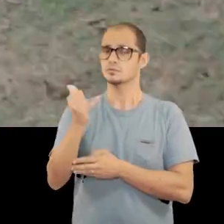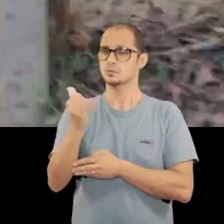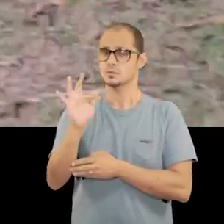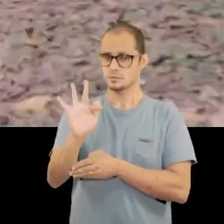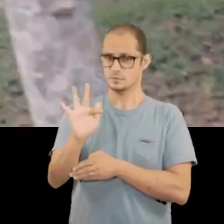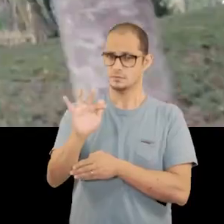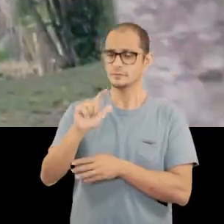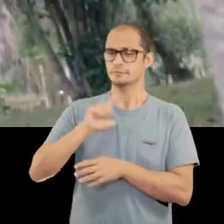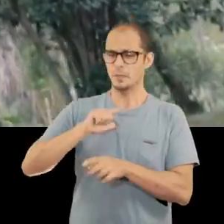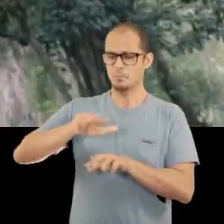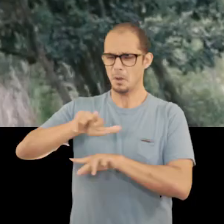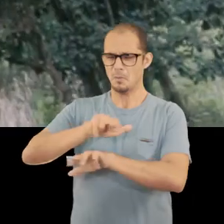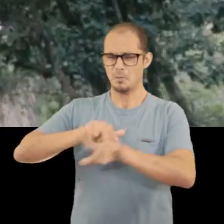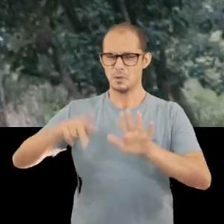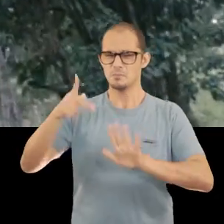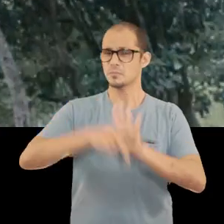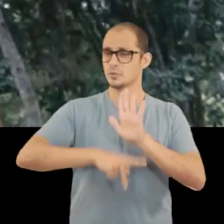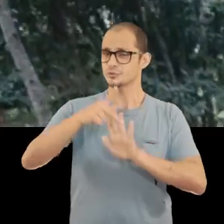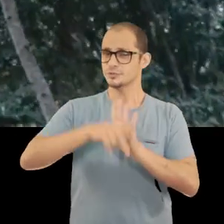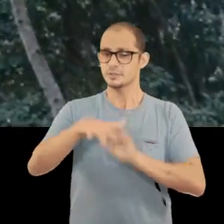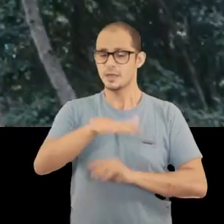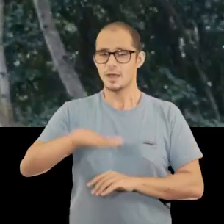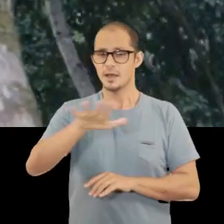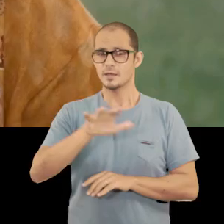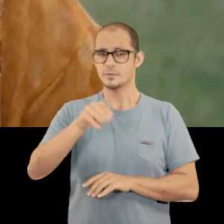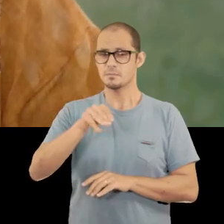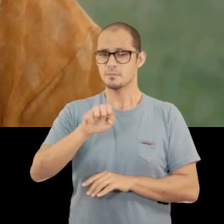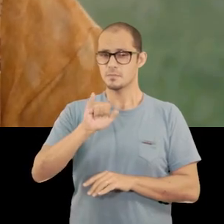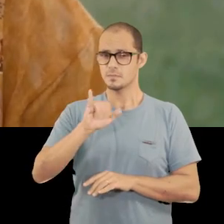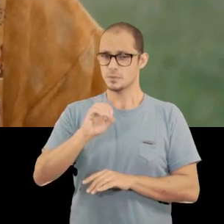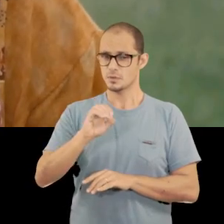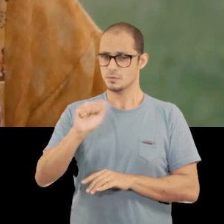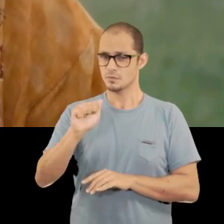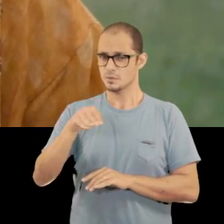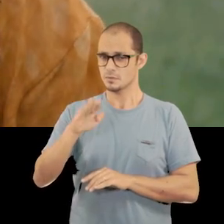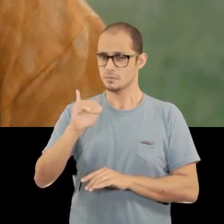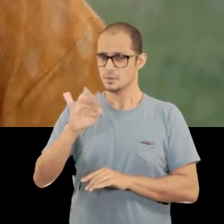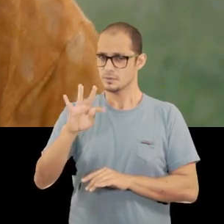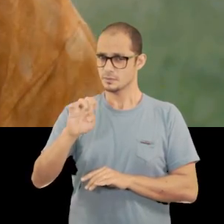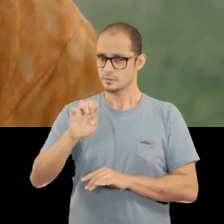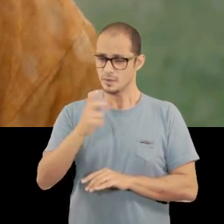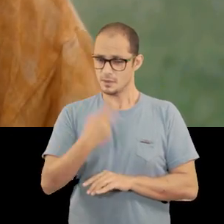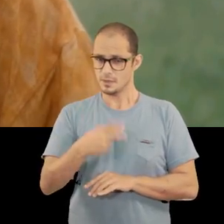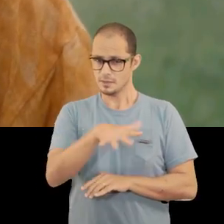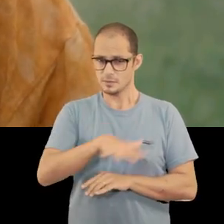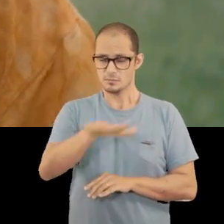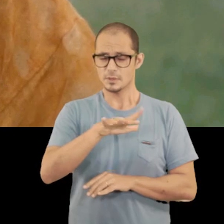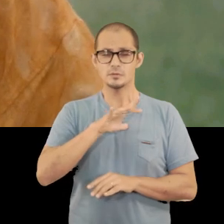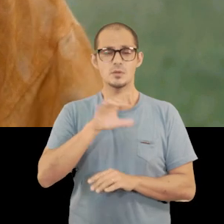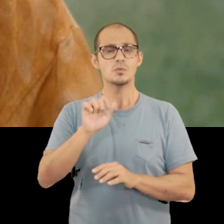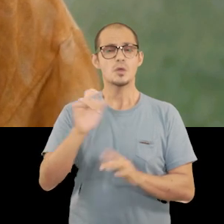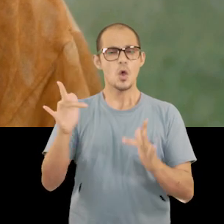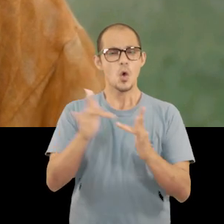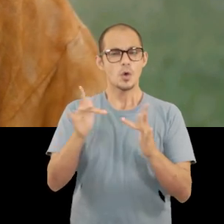A Universidade Federal de Juiz de Fora possui diversos projetos na área do meio ambiente. Aqui nesse espaço,